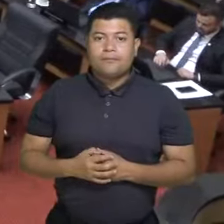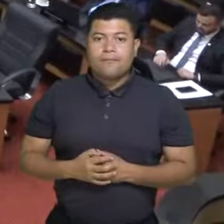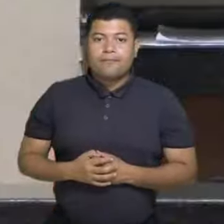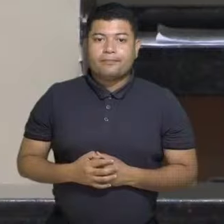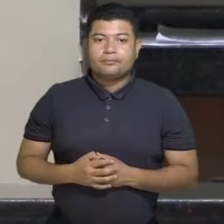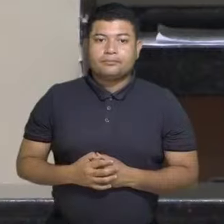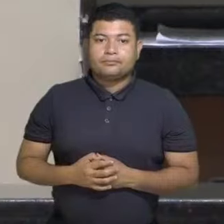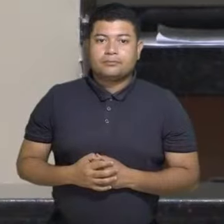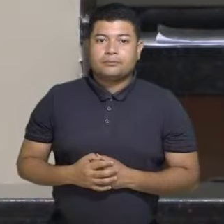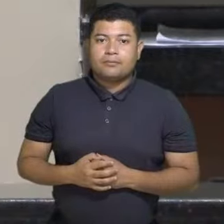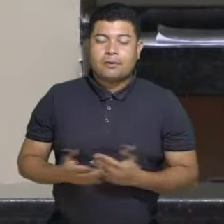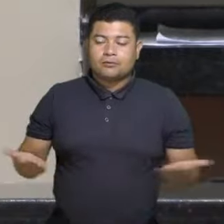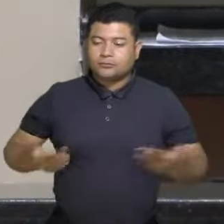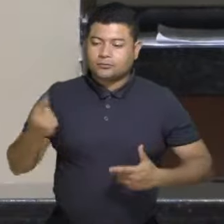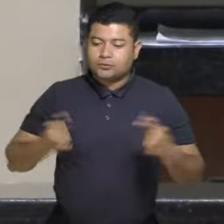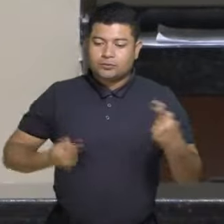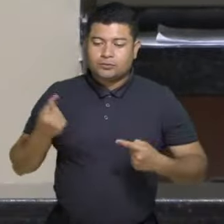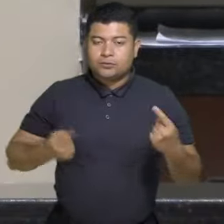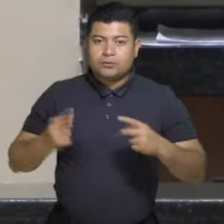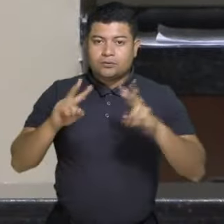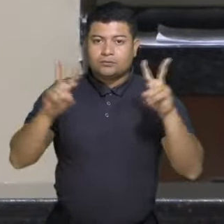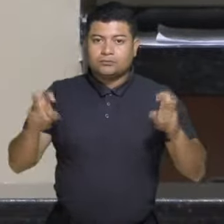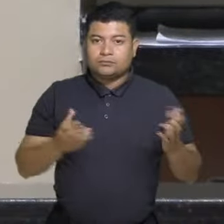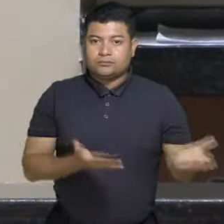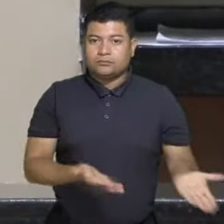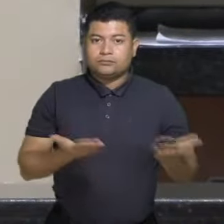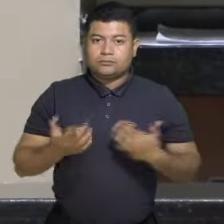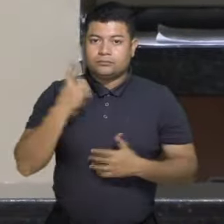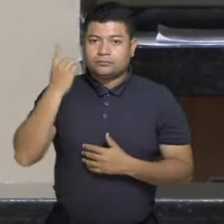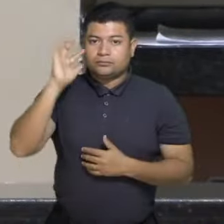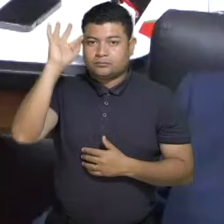Para discutir a matéria com a palavra, o deputado Fabiano da Luz.